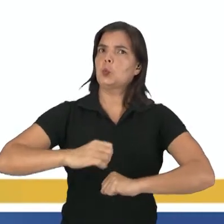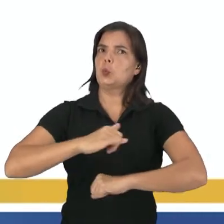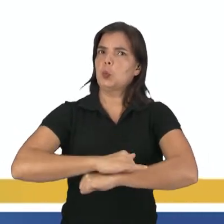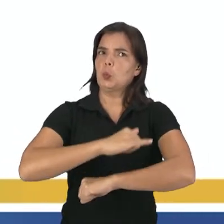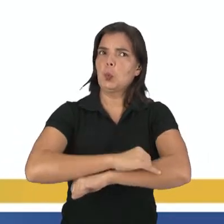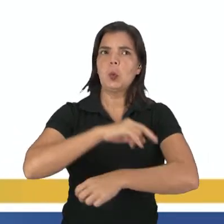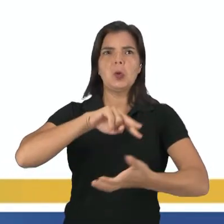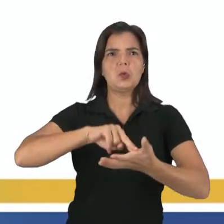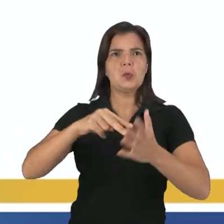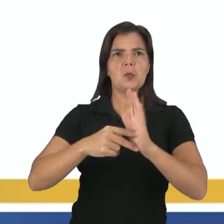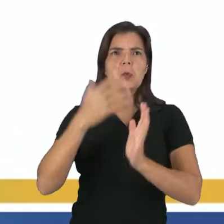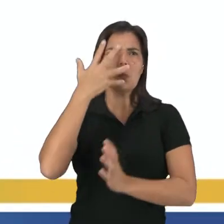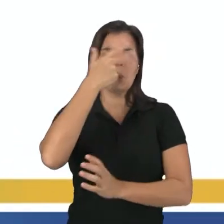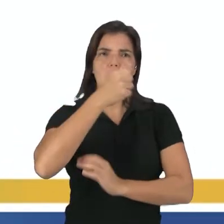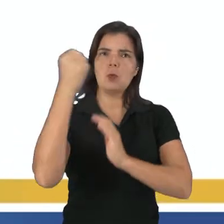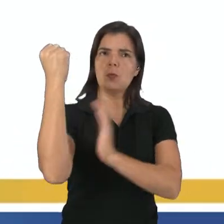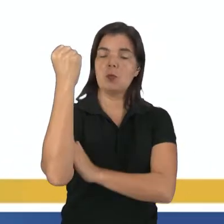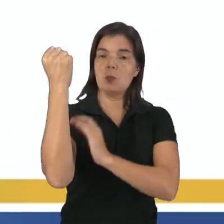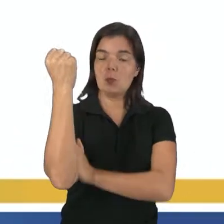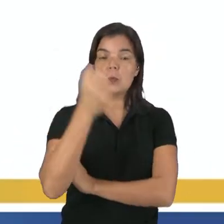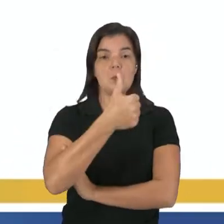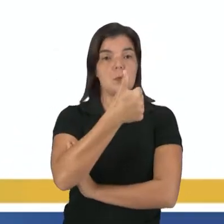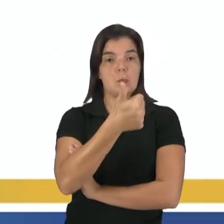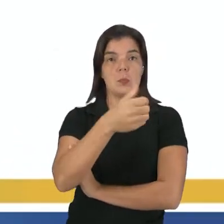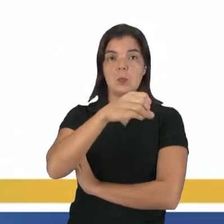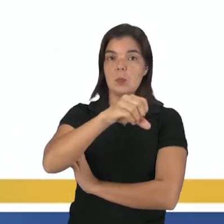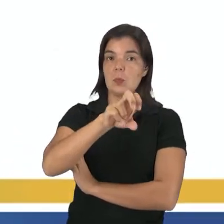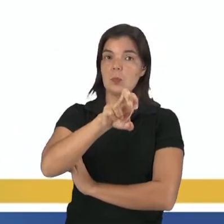era sinônimo de beleza e força. Em